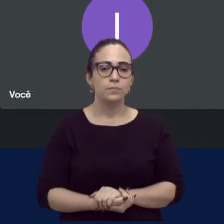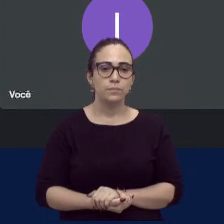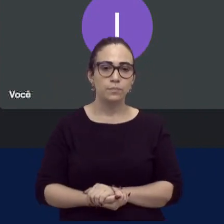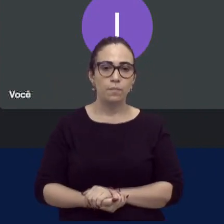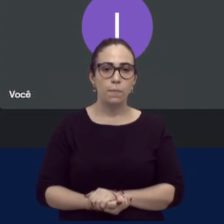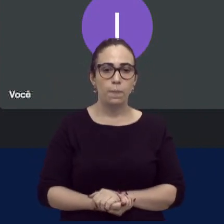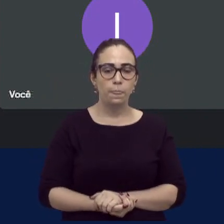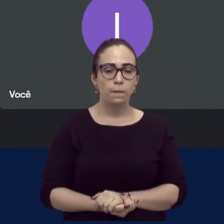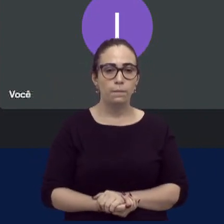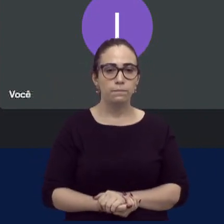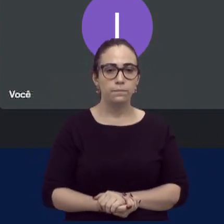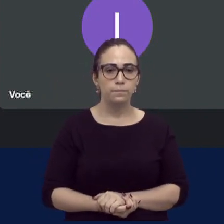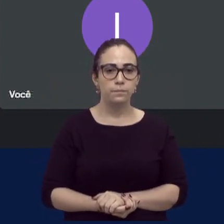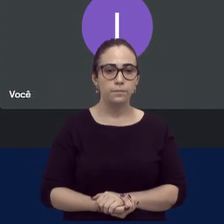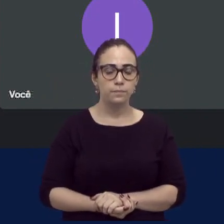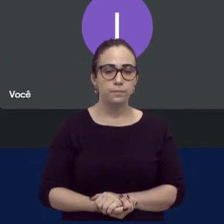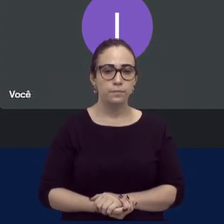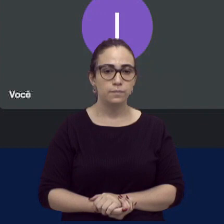você, querida.